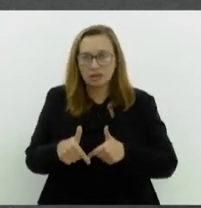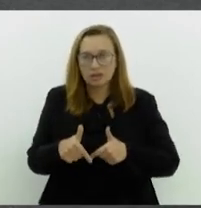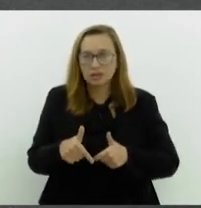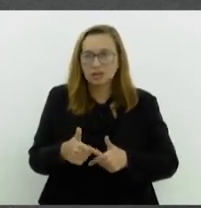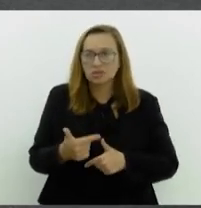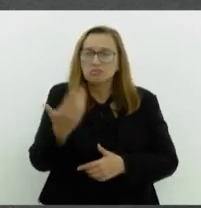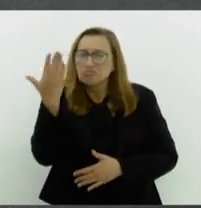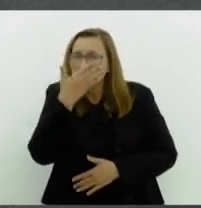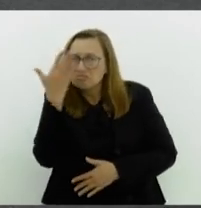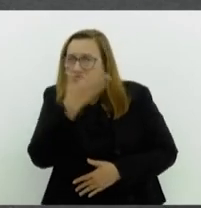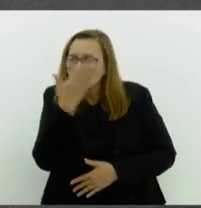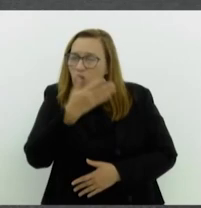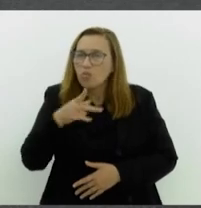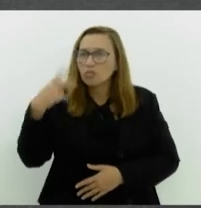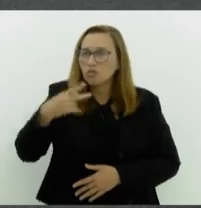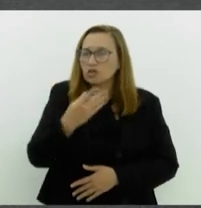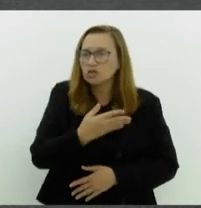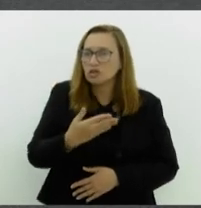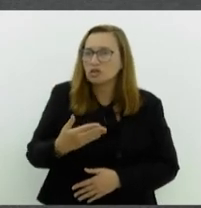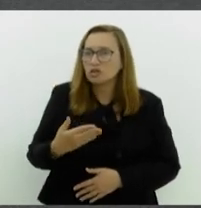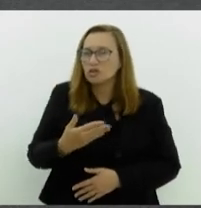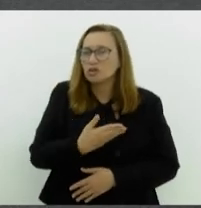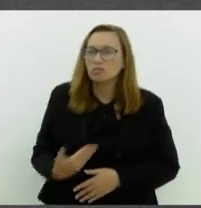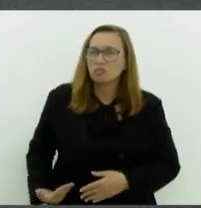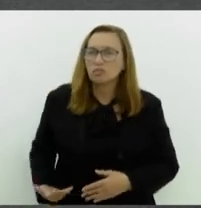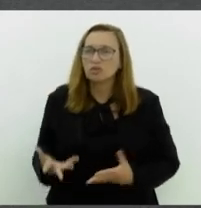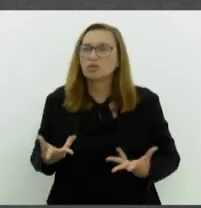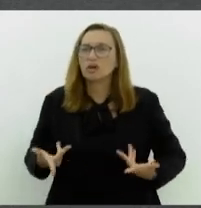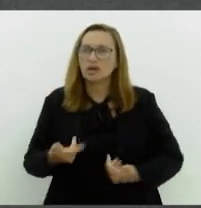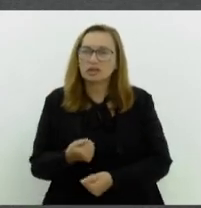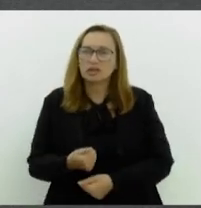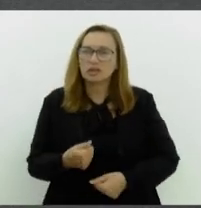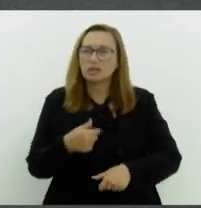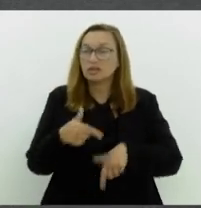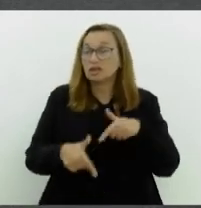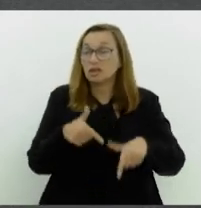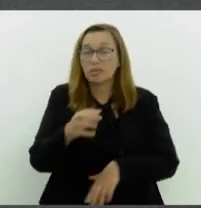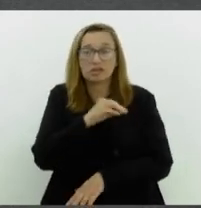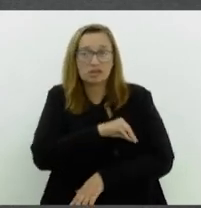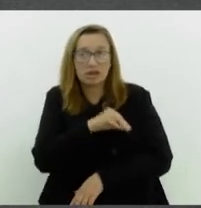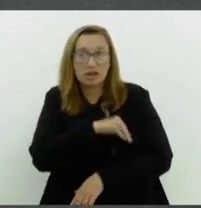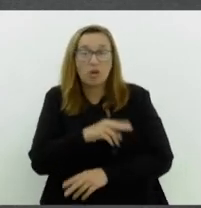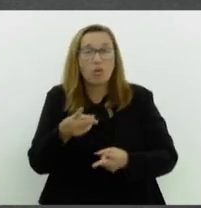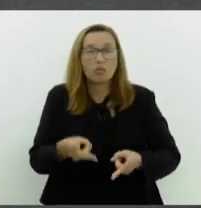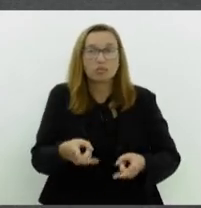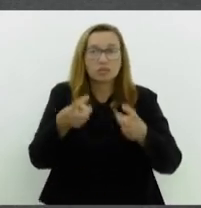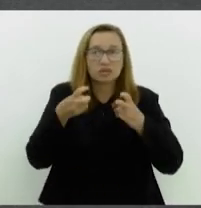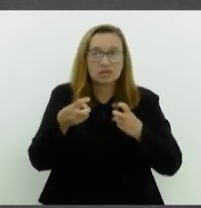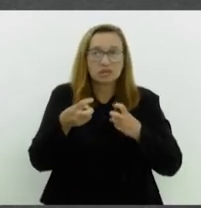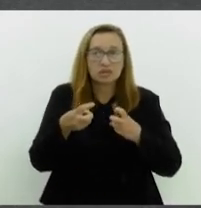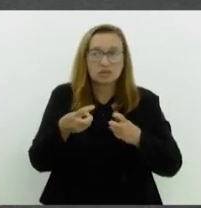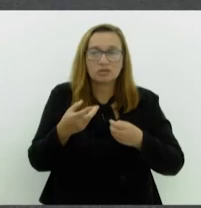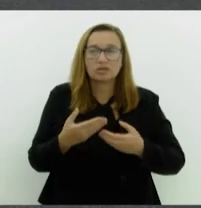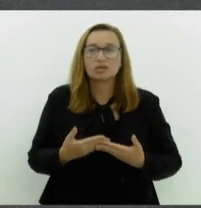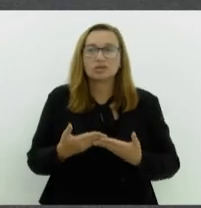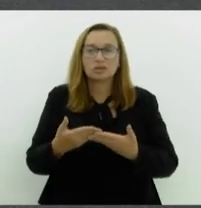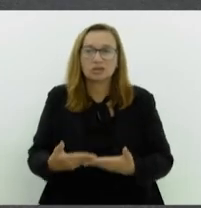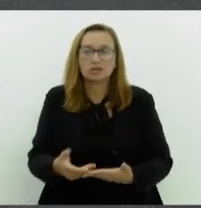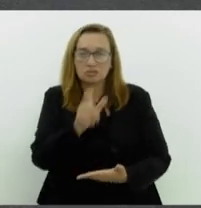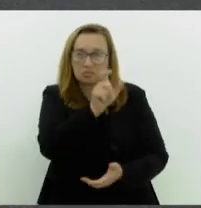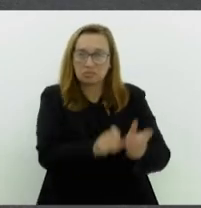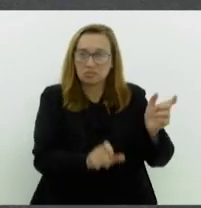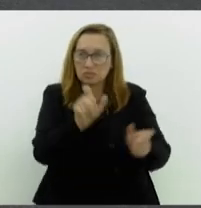não vermos uma política pública concreta para geração de emprego e renda, observar esses entregadores